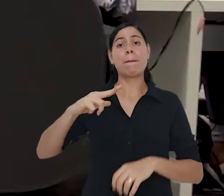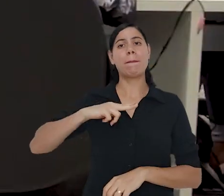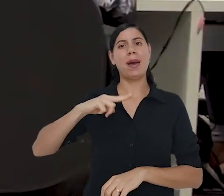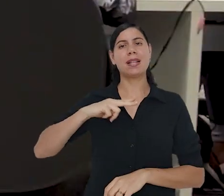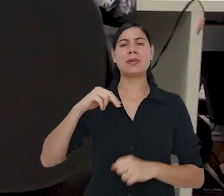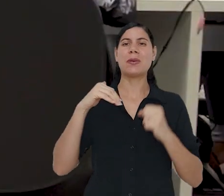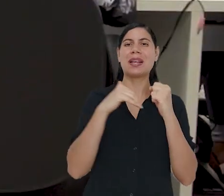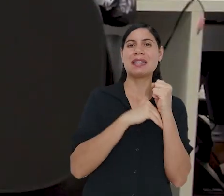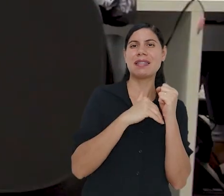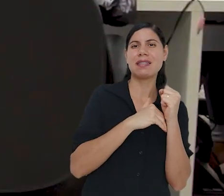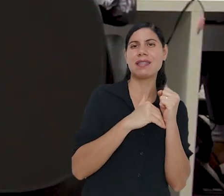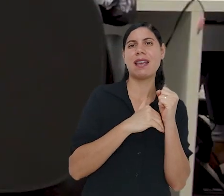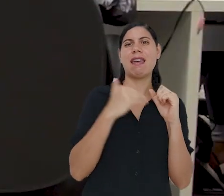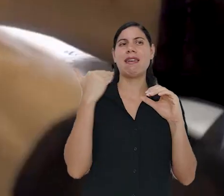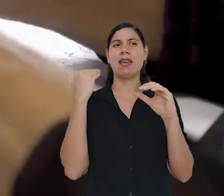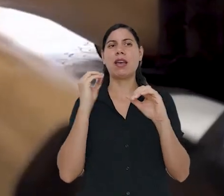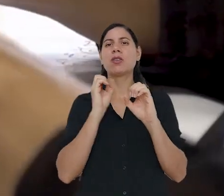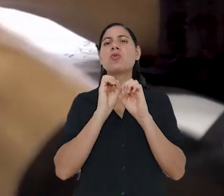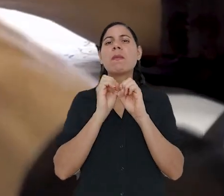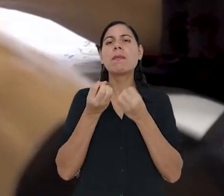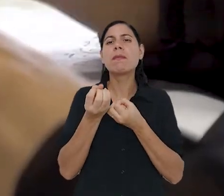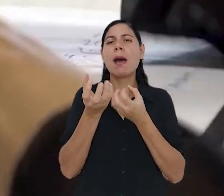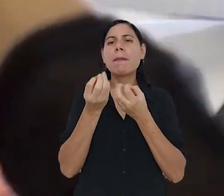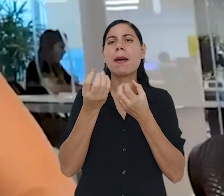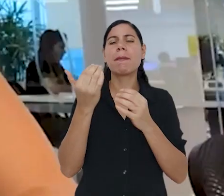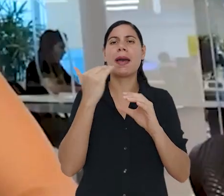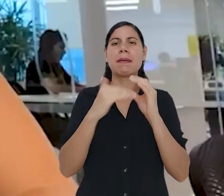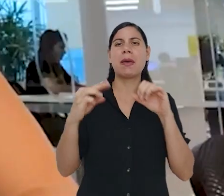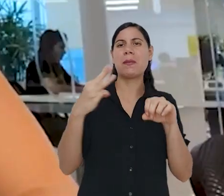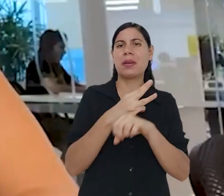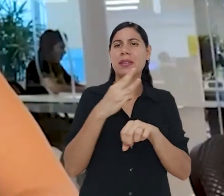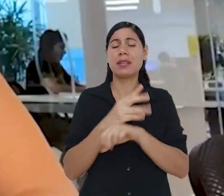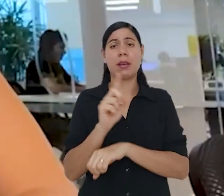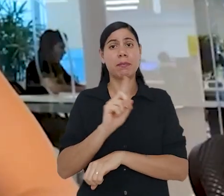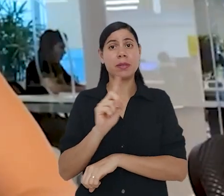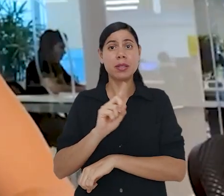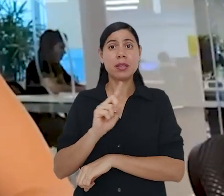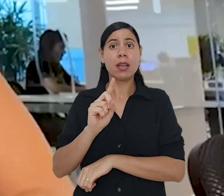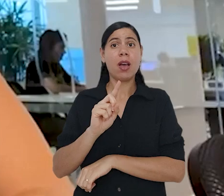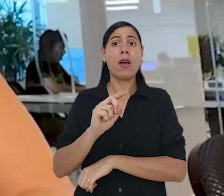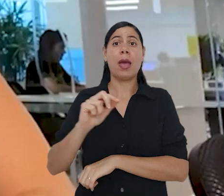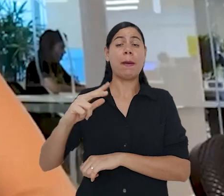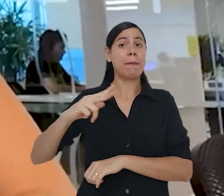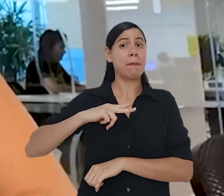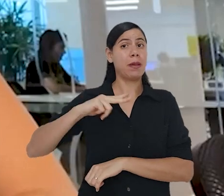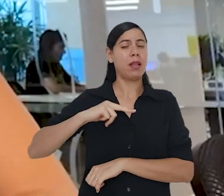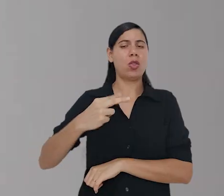por e-mail, rede social, WhatsApp. Esses dados são seus e não devem